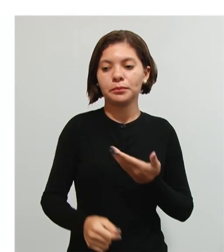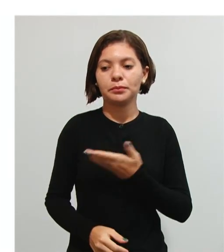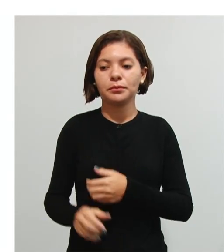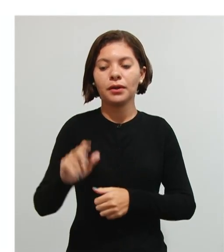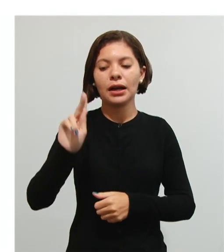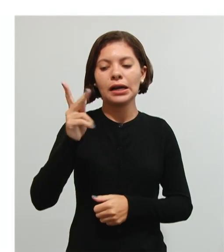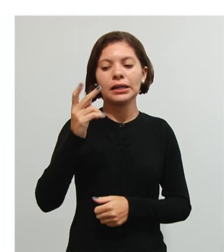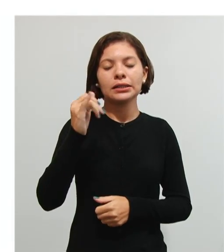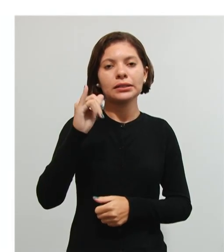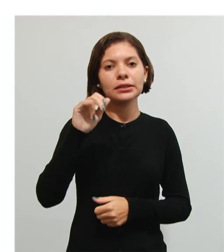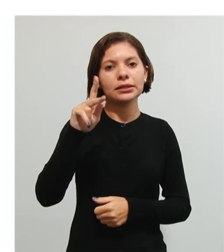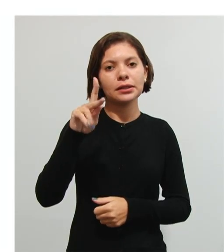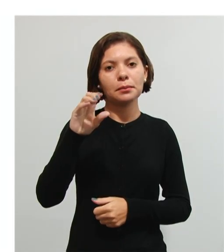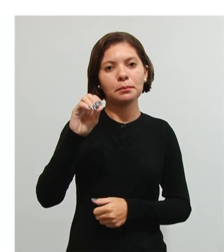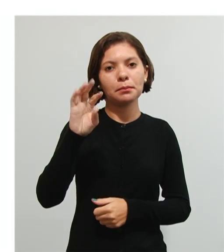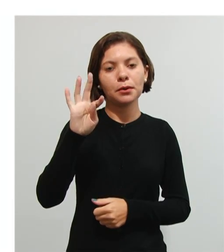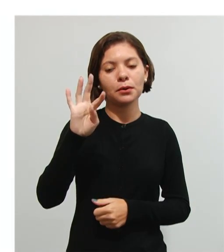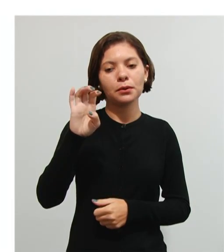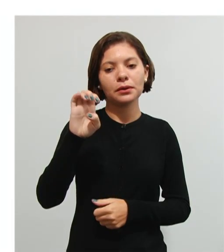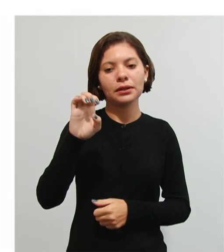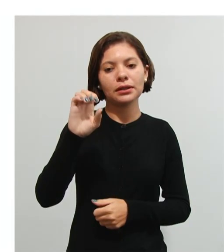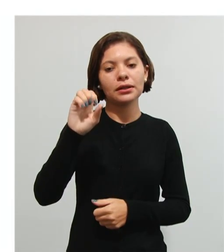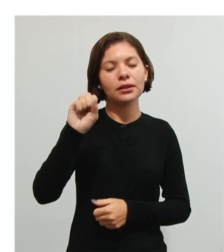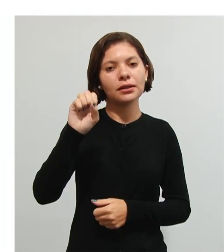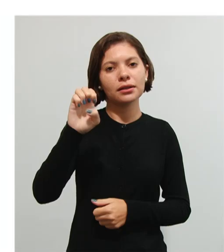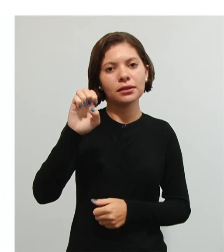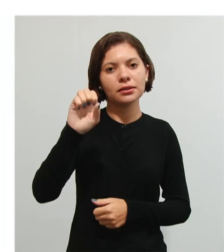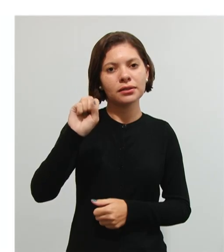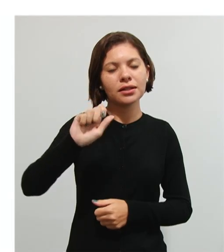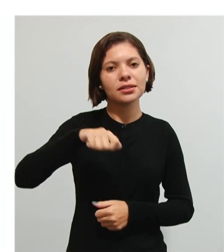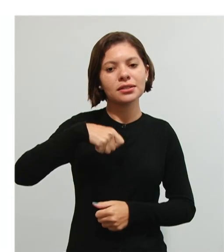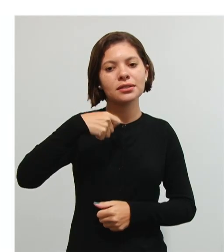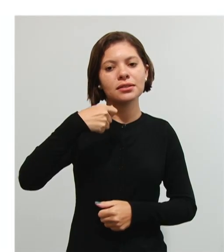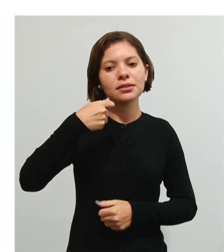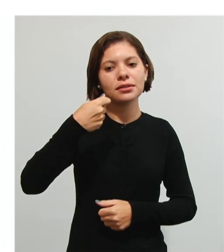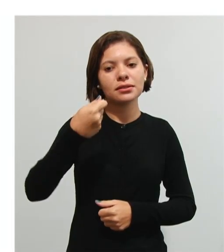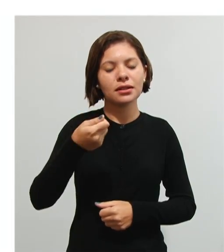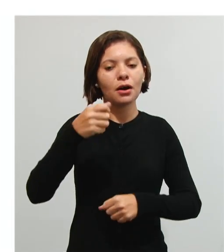as hipóteses. Aí, você vai